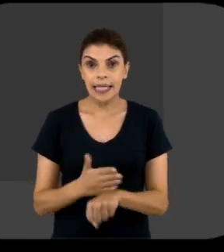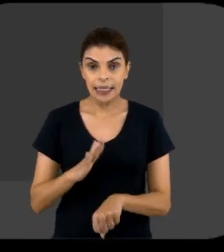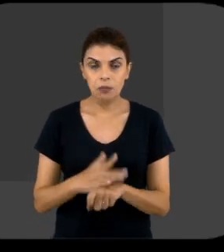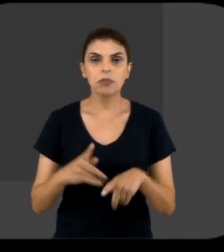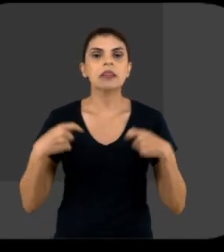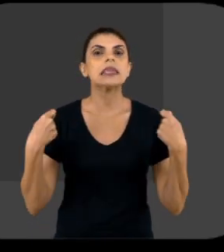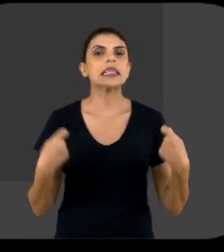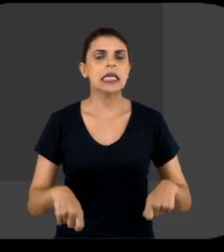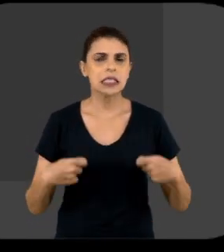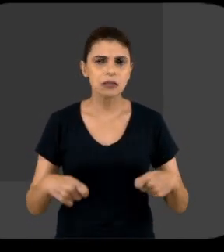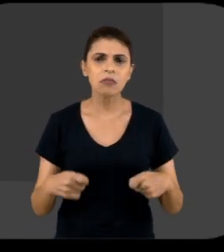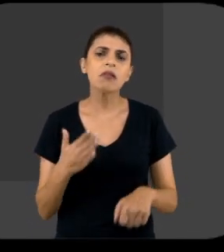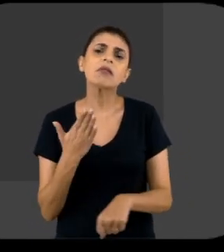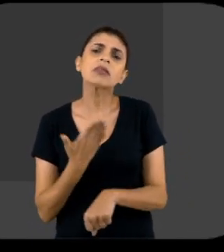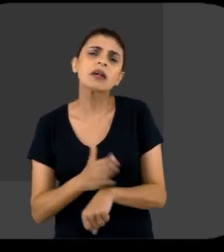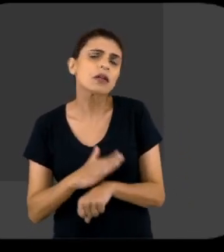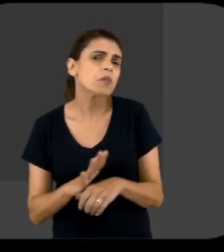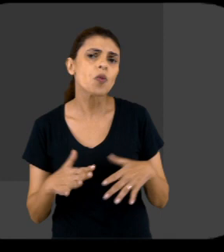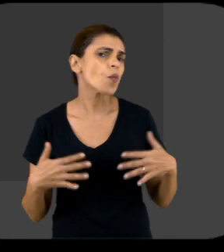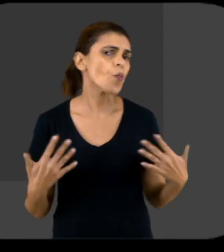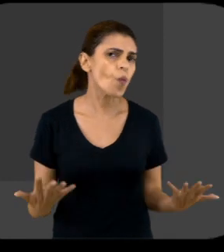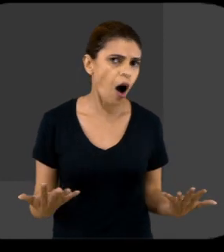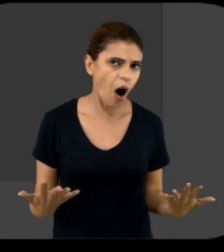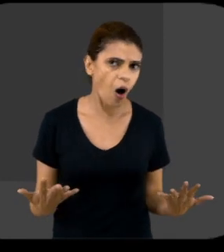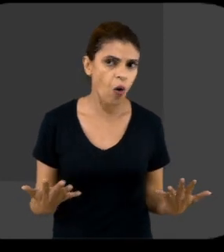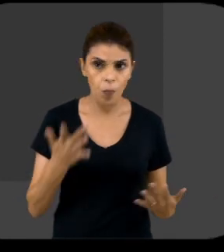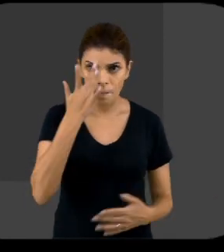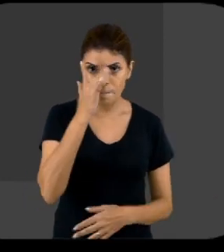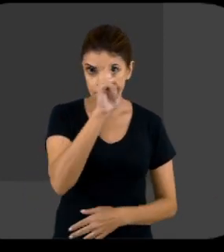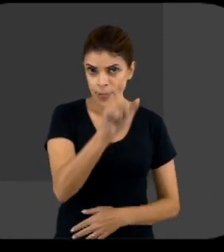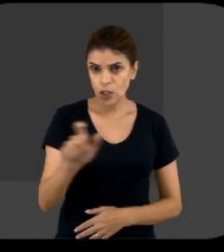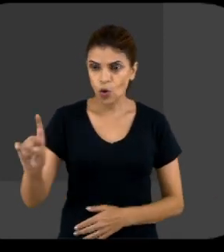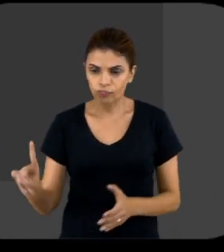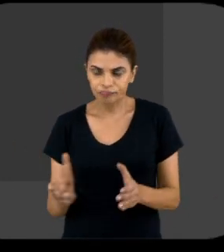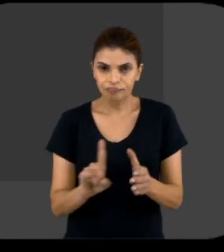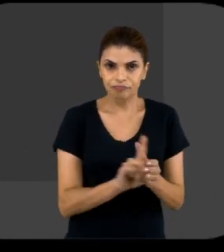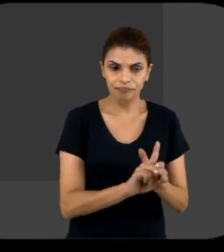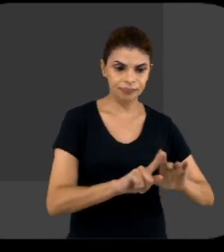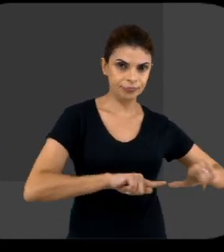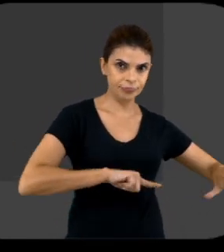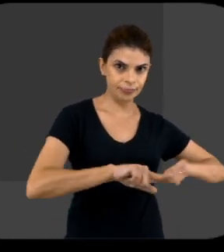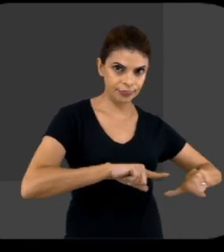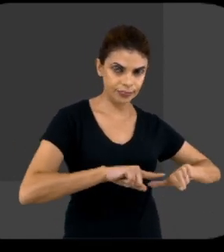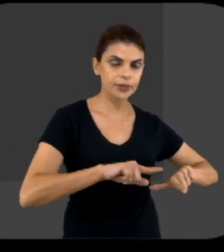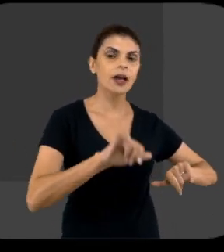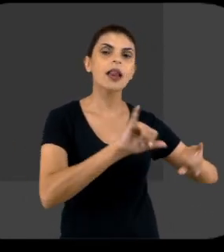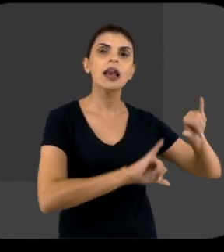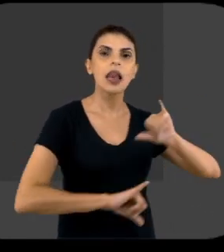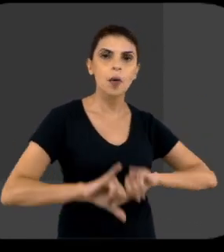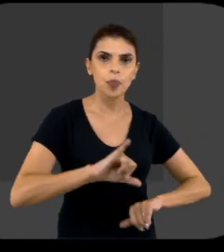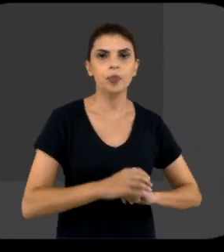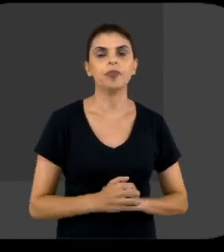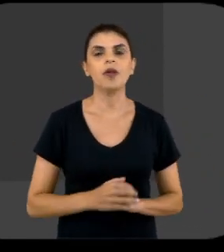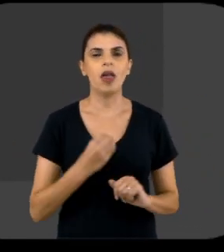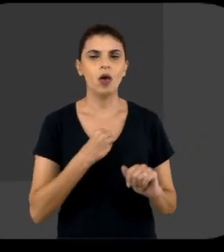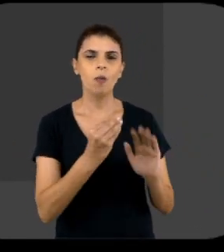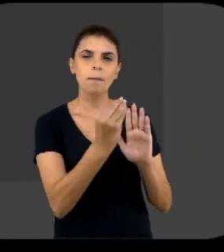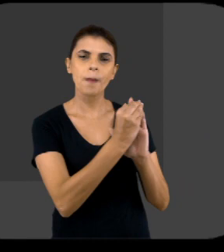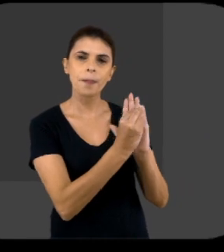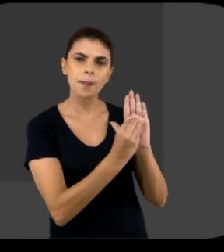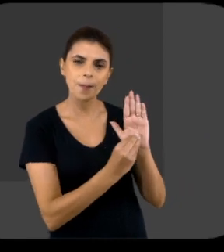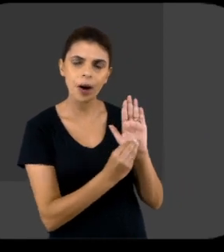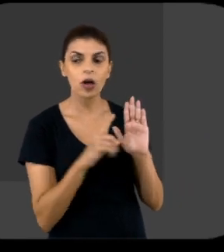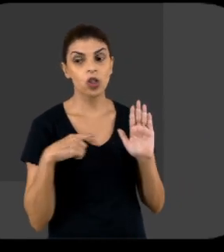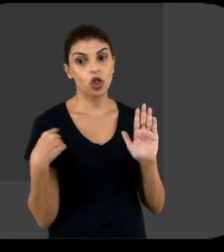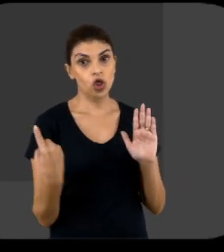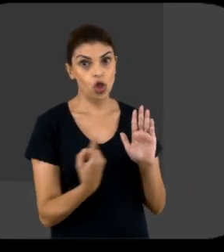Treinamentos necessários. Quais treinamentos são necessários para uma pessoa ingressar num laboratório? Então, eu coloquei aqui